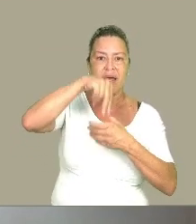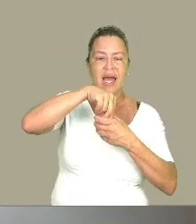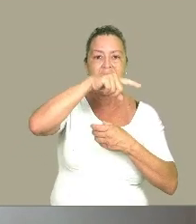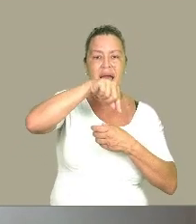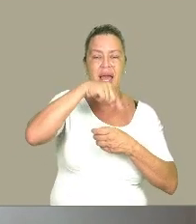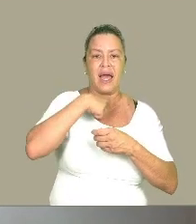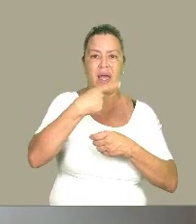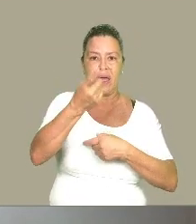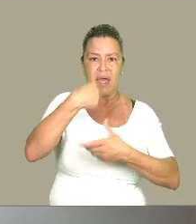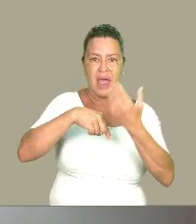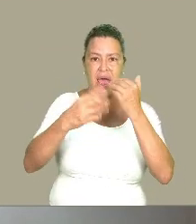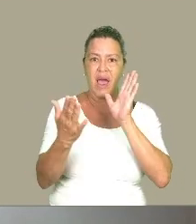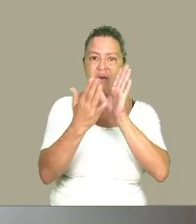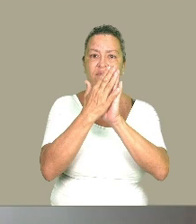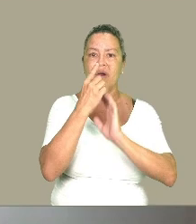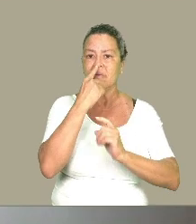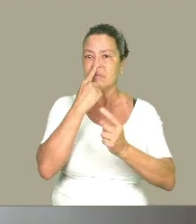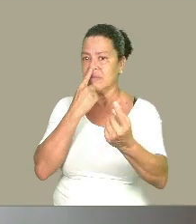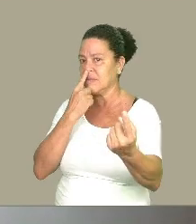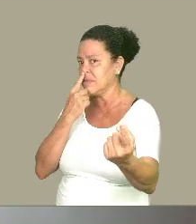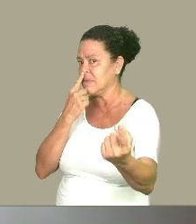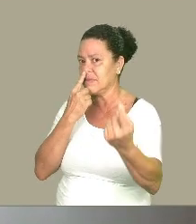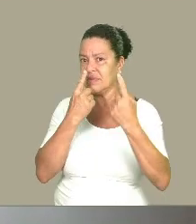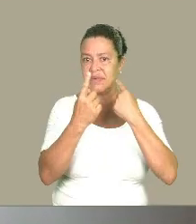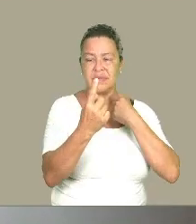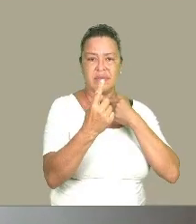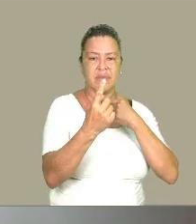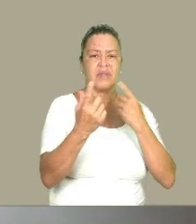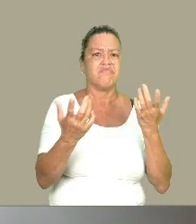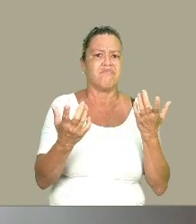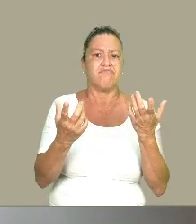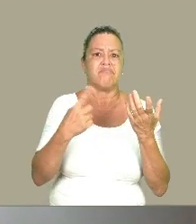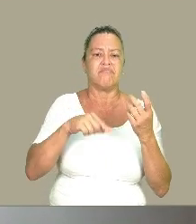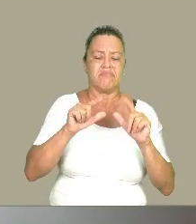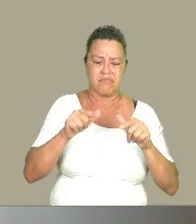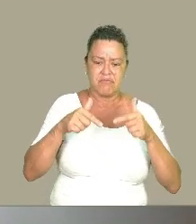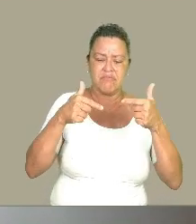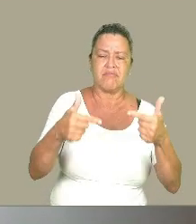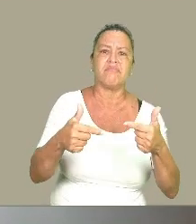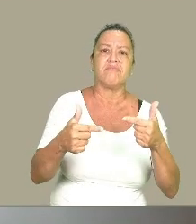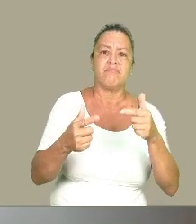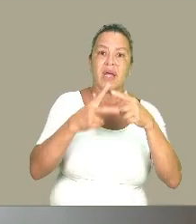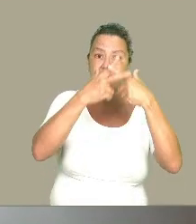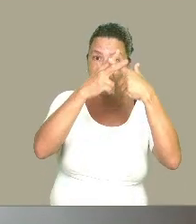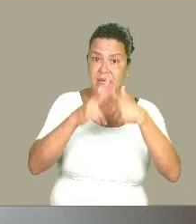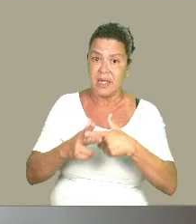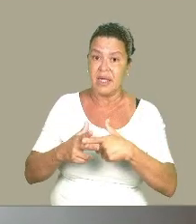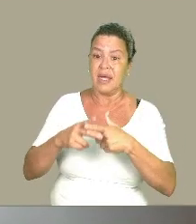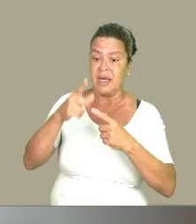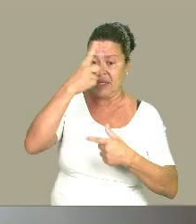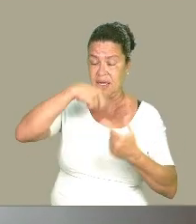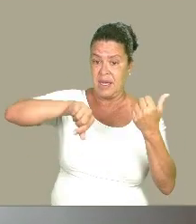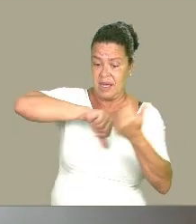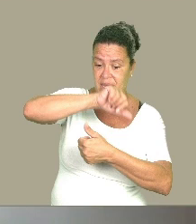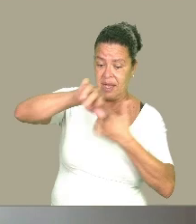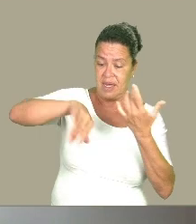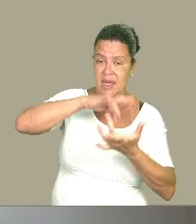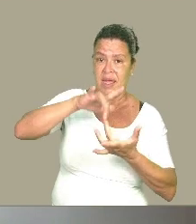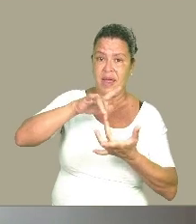uns à frente dos outros, sem finalidade de serviço e reajustamento para a vitória do